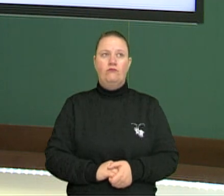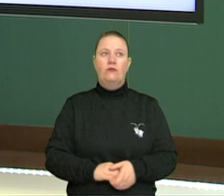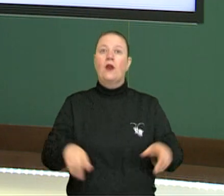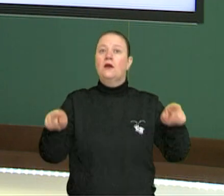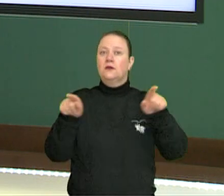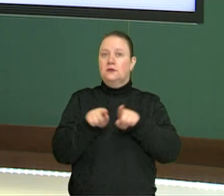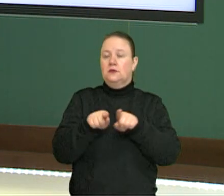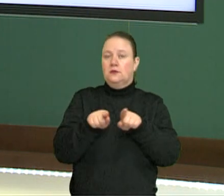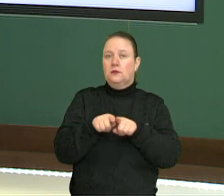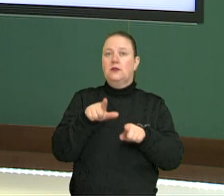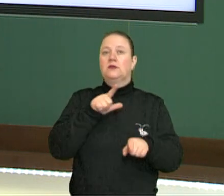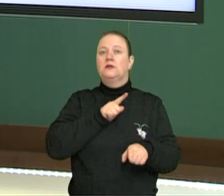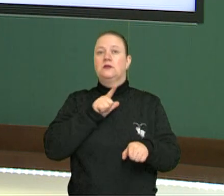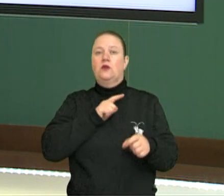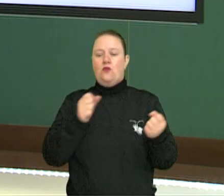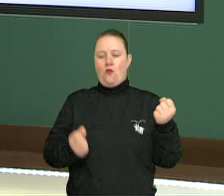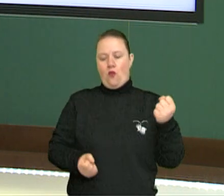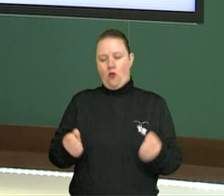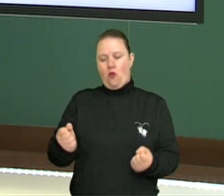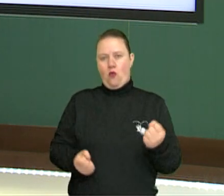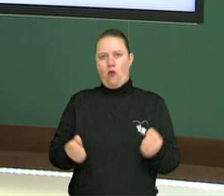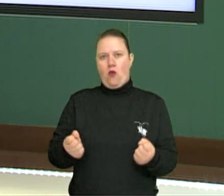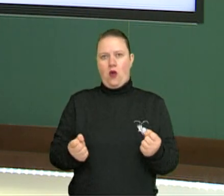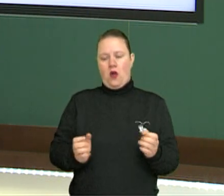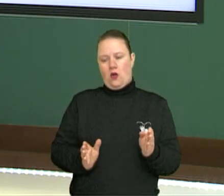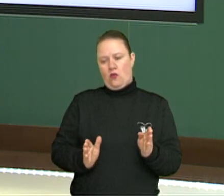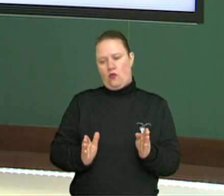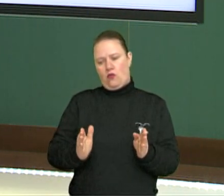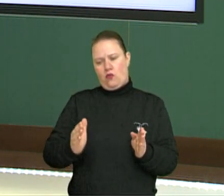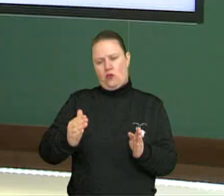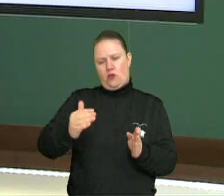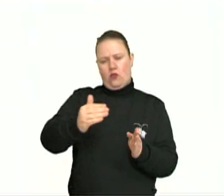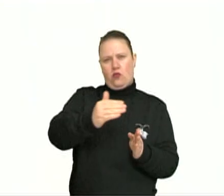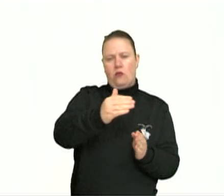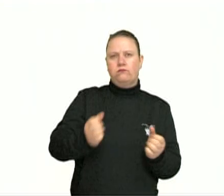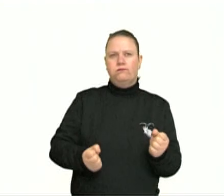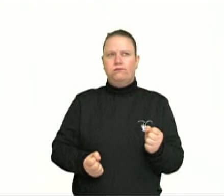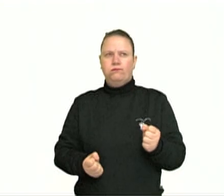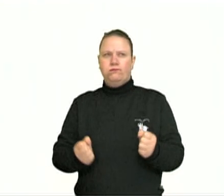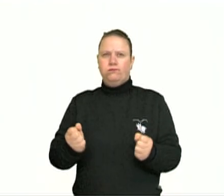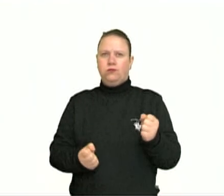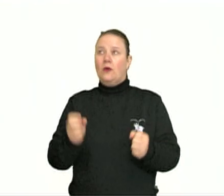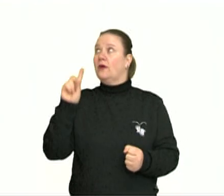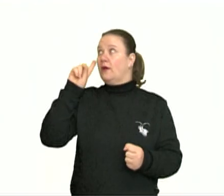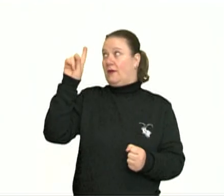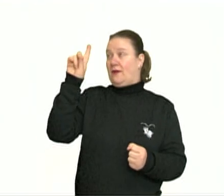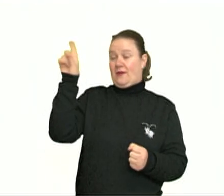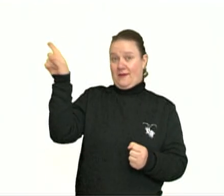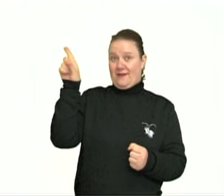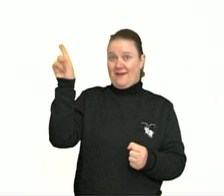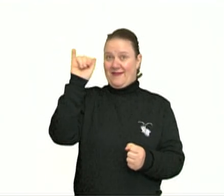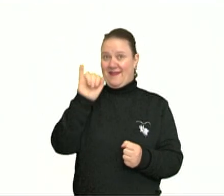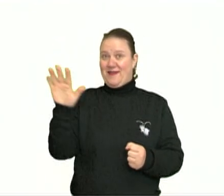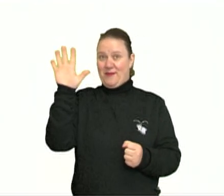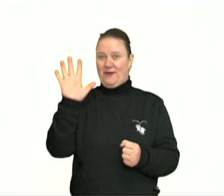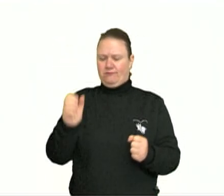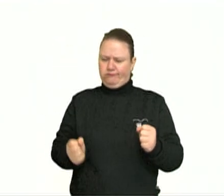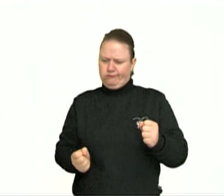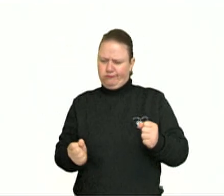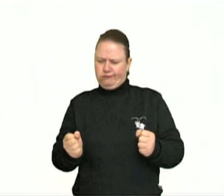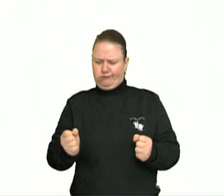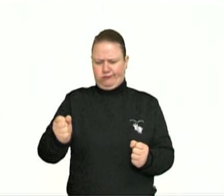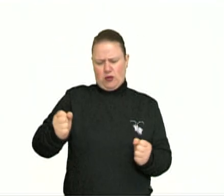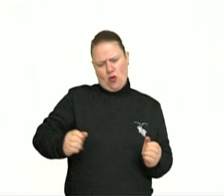também nós temos a questão de um carro fazendo a curva. Então aqui nós temos uma bela foto, né, de um carro de Fórmula 1 fazendo uma